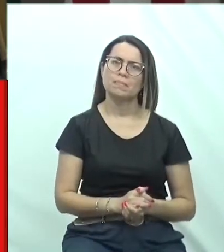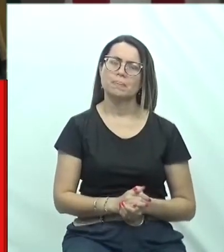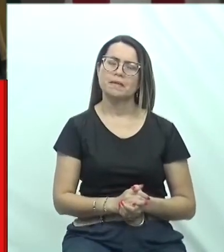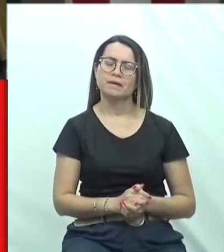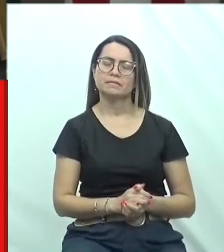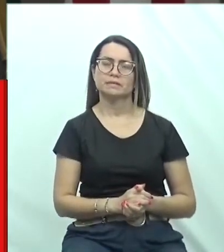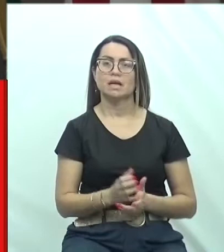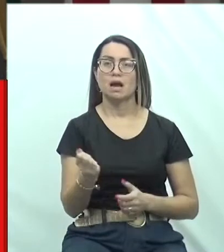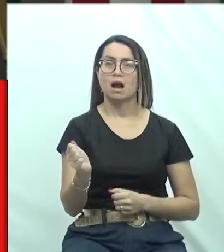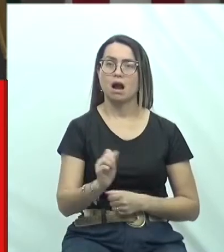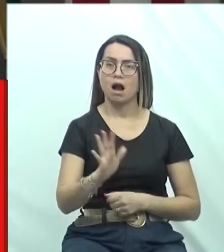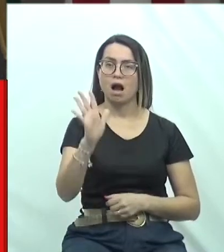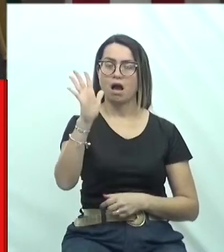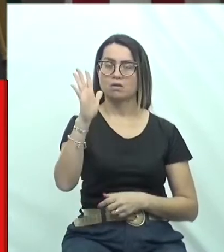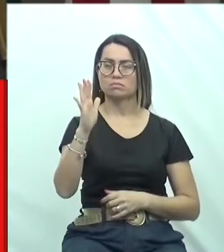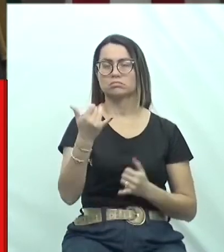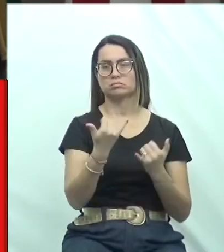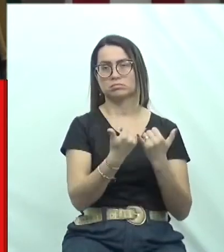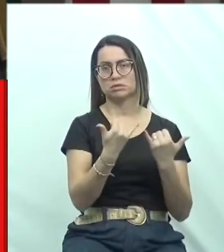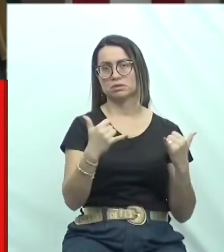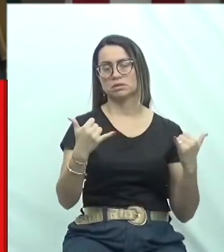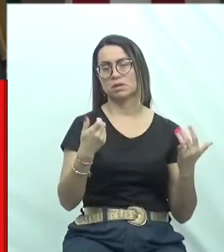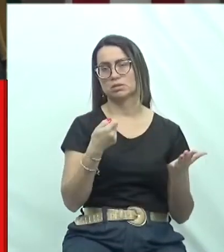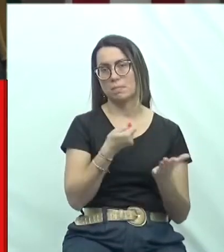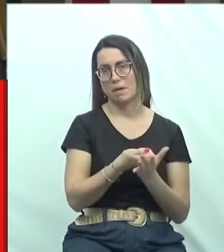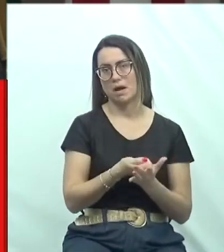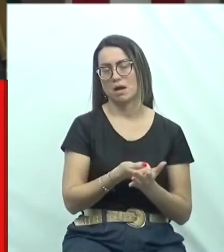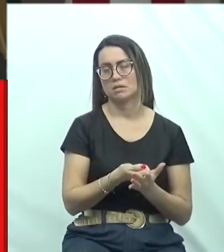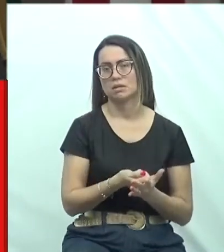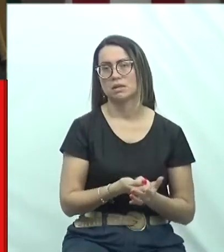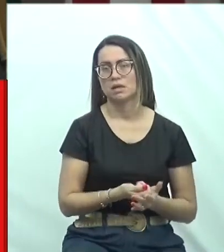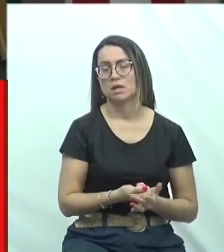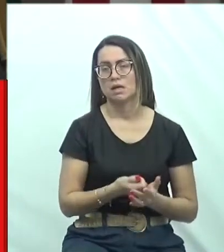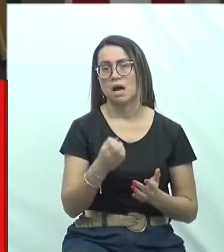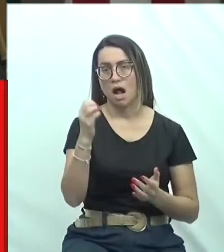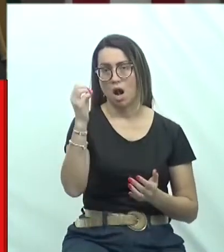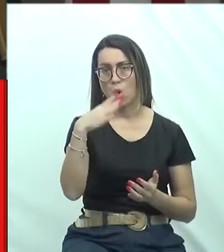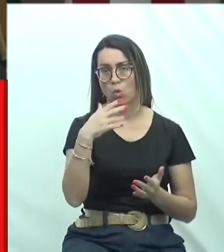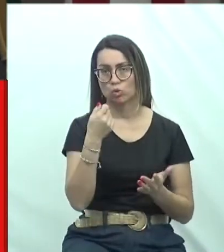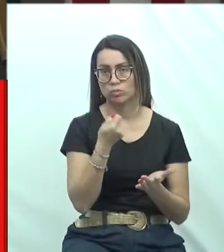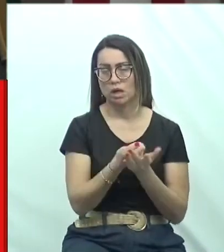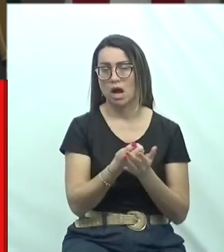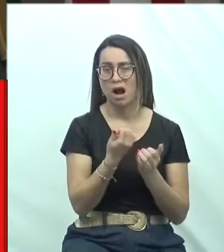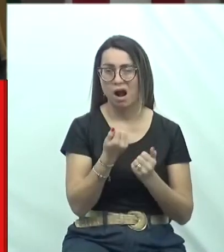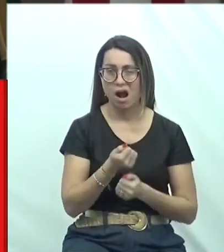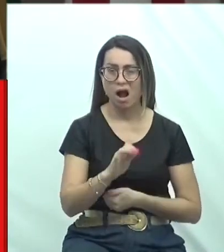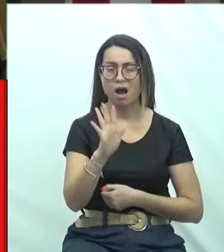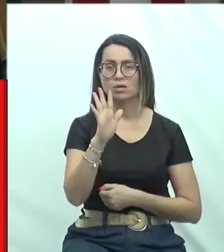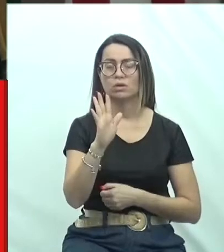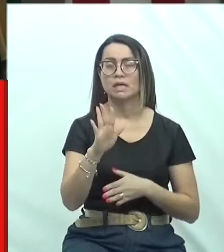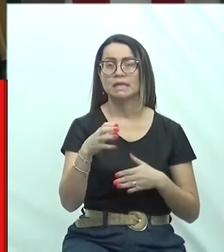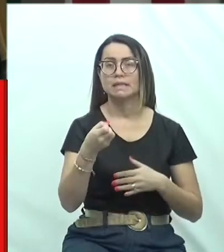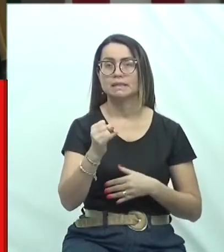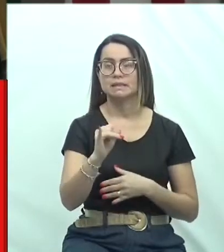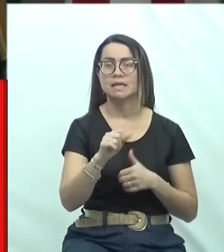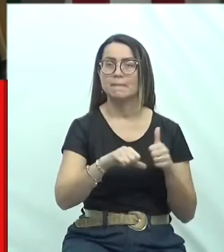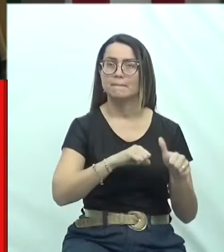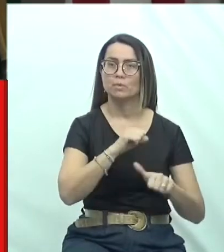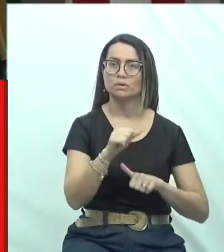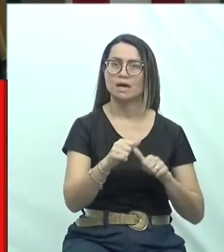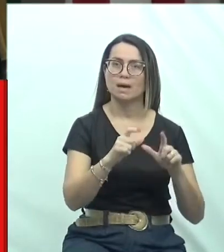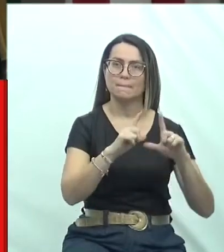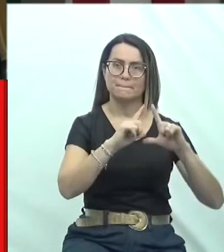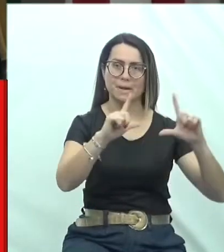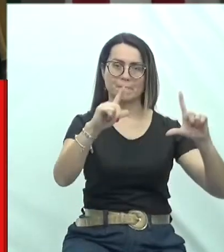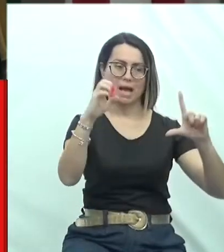com energia. E isso vai trazer uma economia enorme. Eu acredito que vai ser visto com